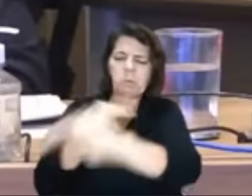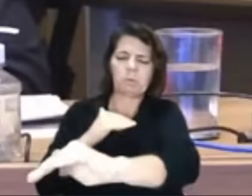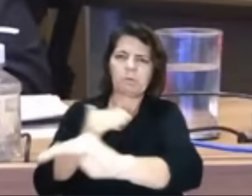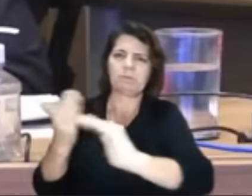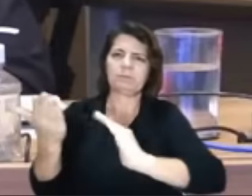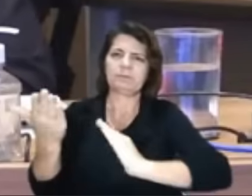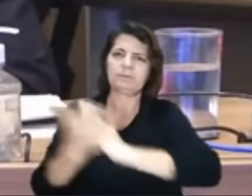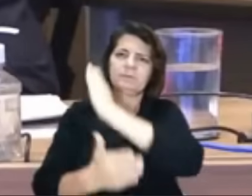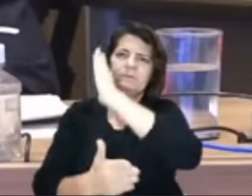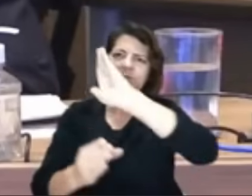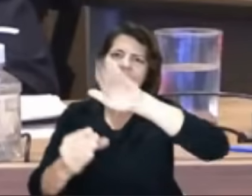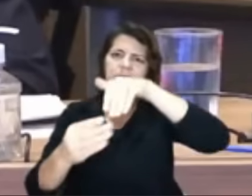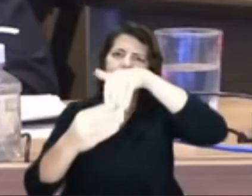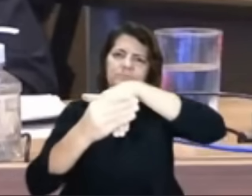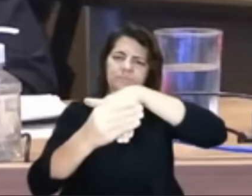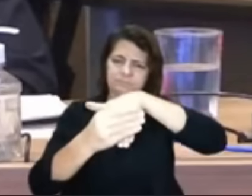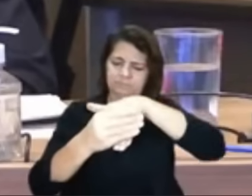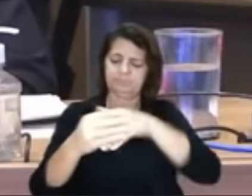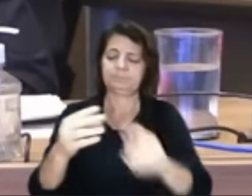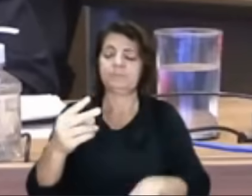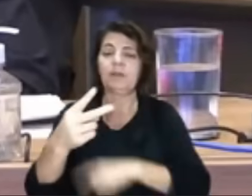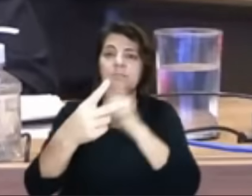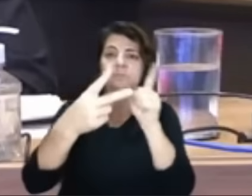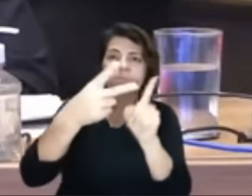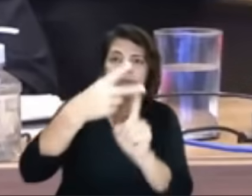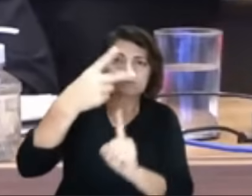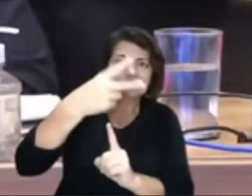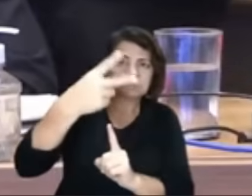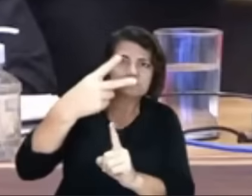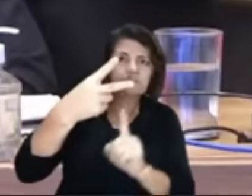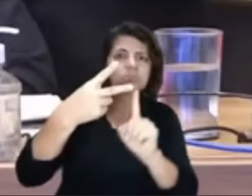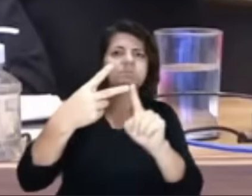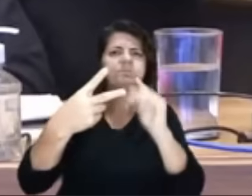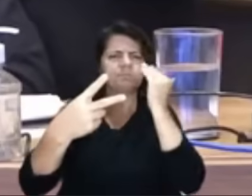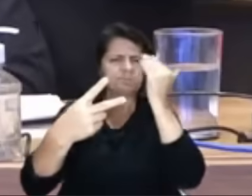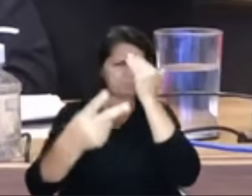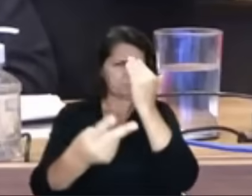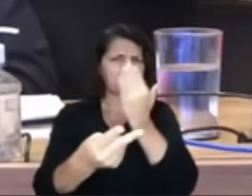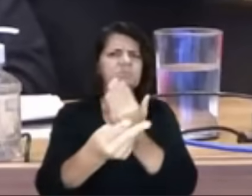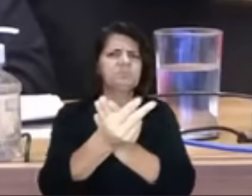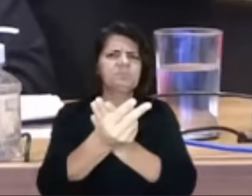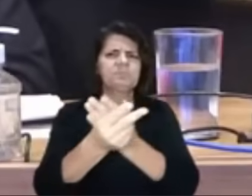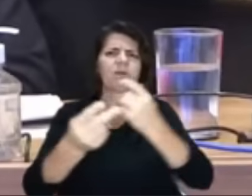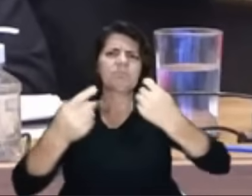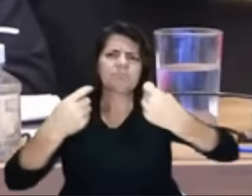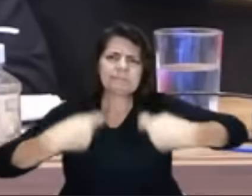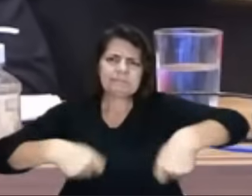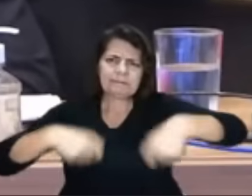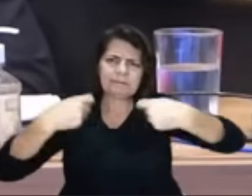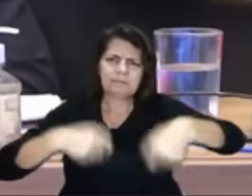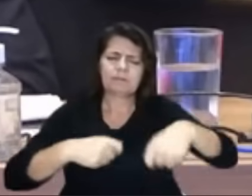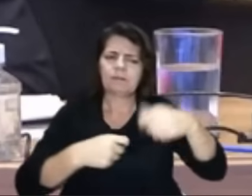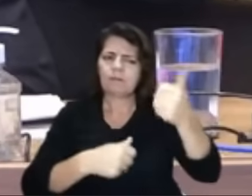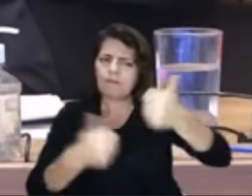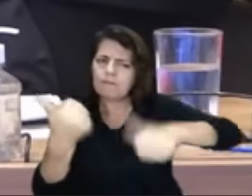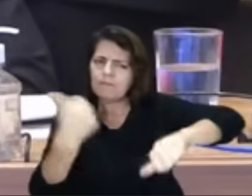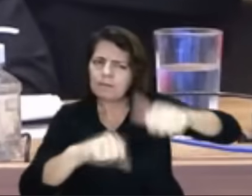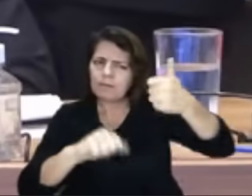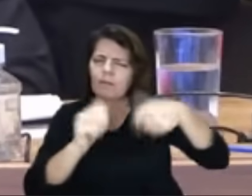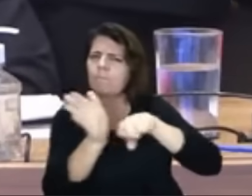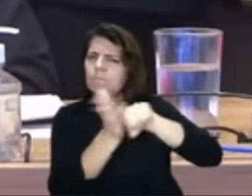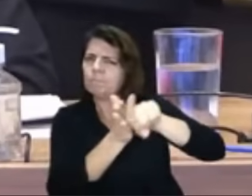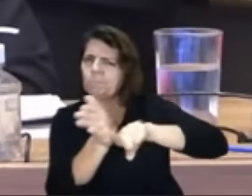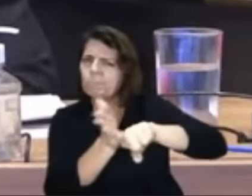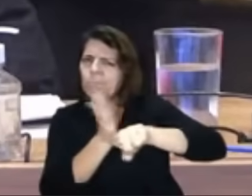Outubro segundo que nós também partimos de um pressuposto da necessidade de avaliação investigação sobre a postura